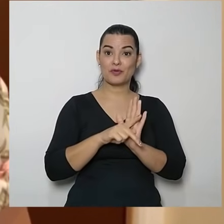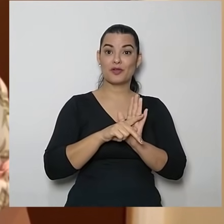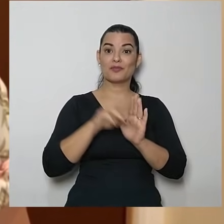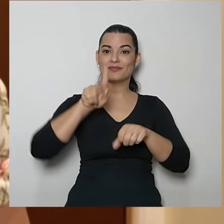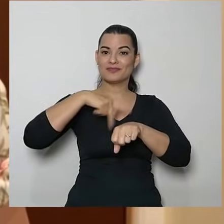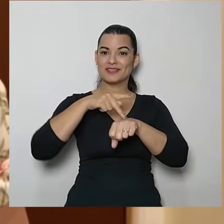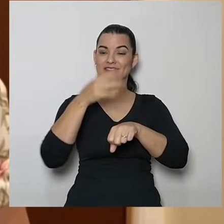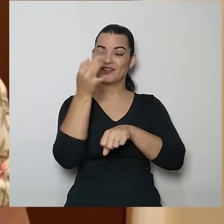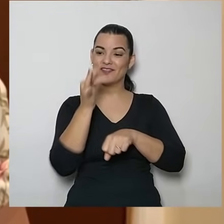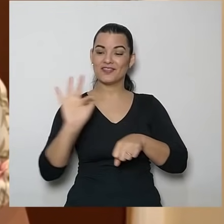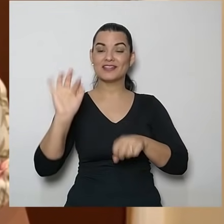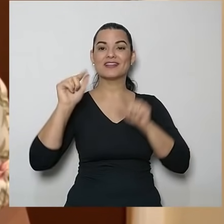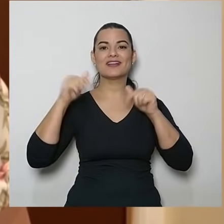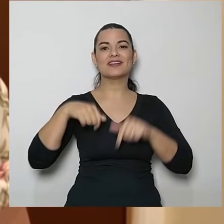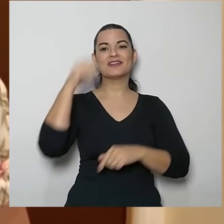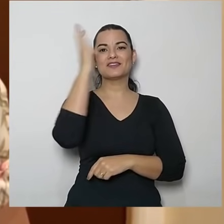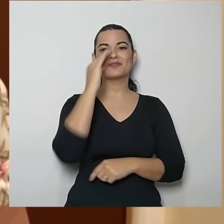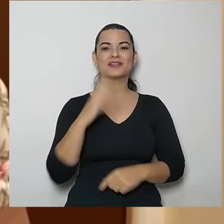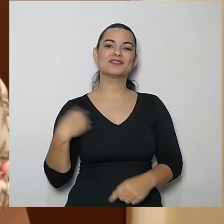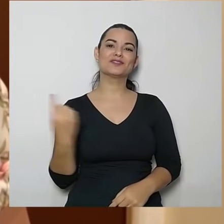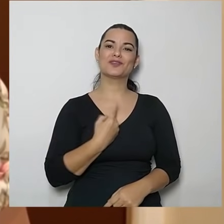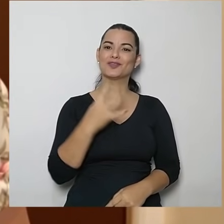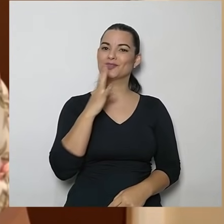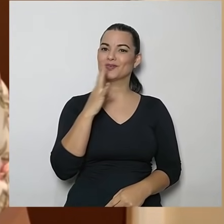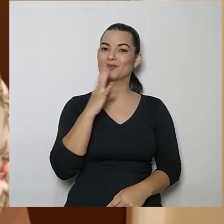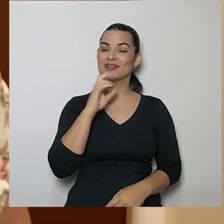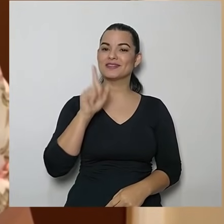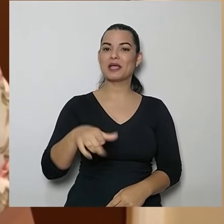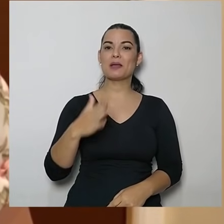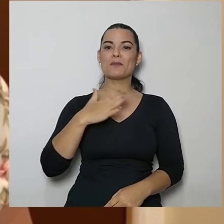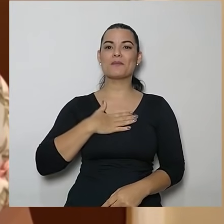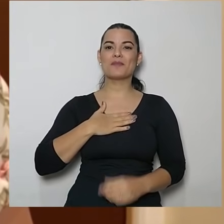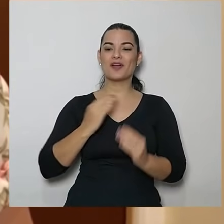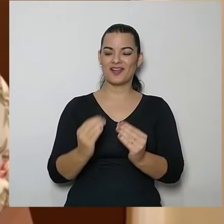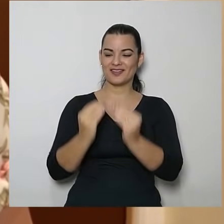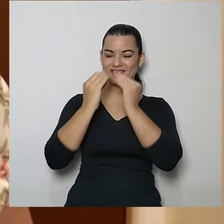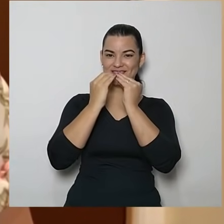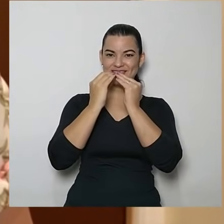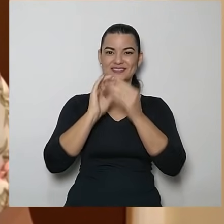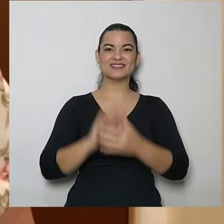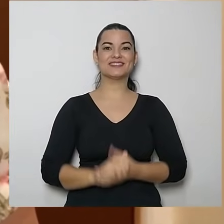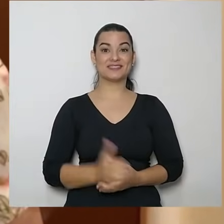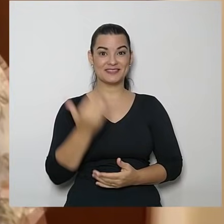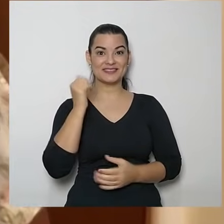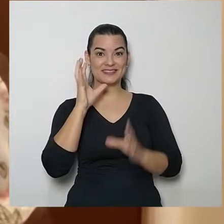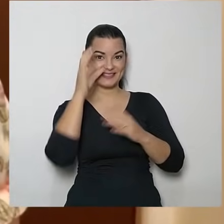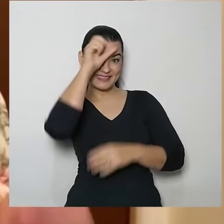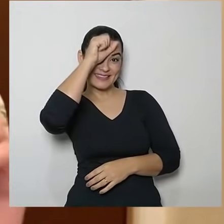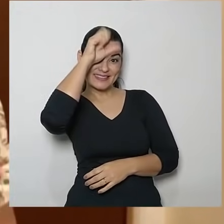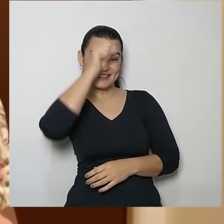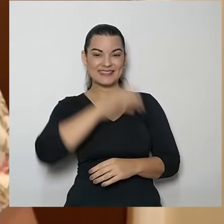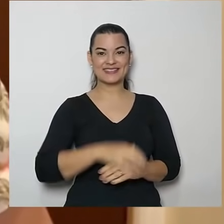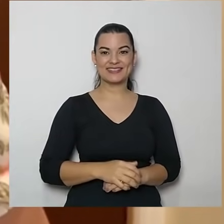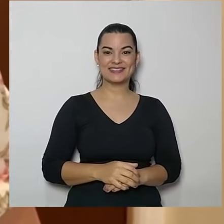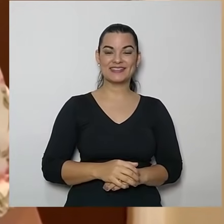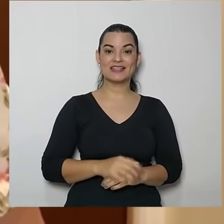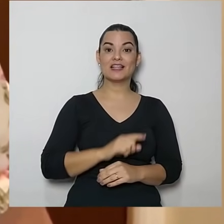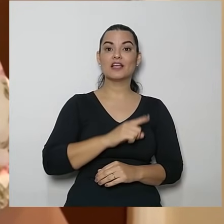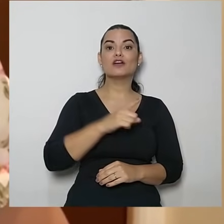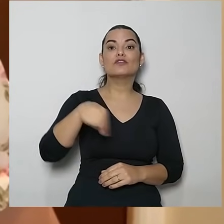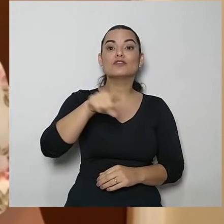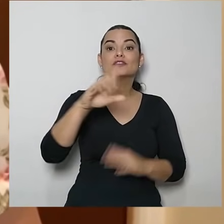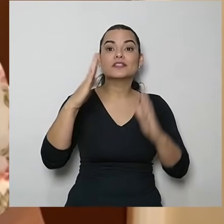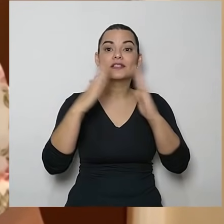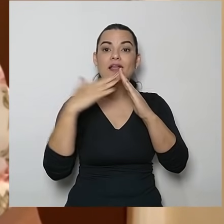como Meu Lanchinho ou Frei João. Vamos aprender a cantá-la? Vocês aí em casa